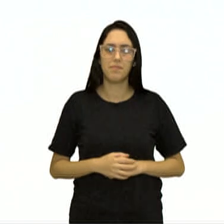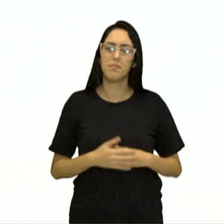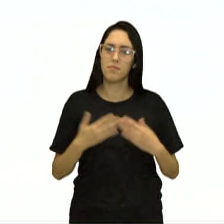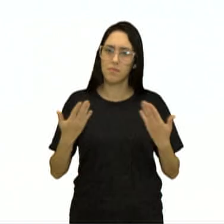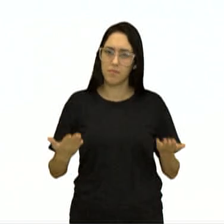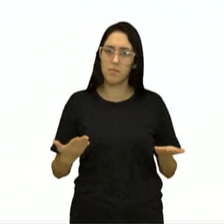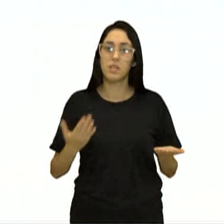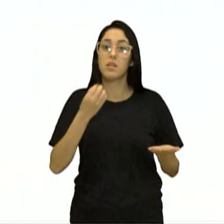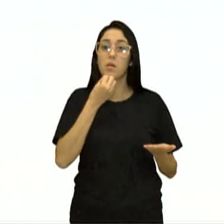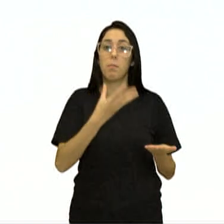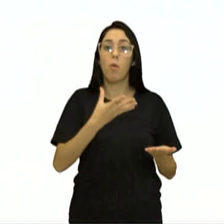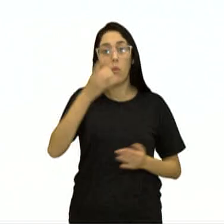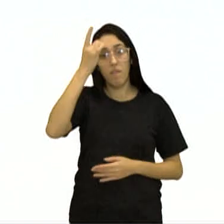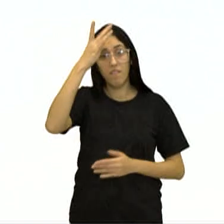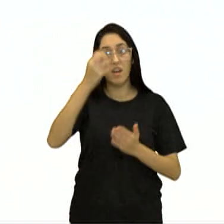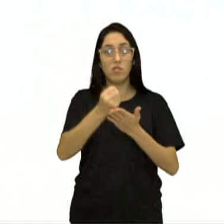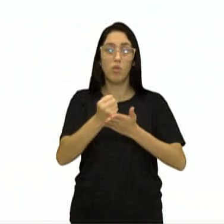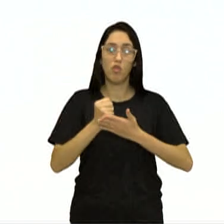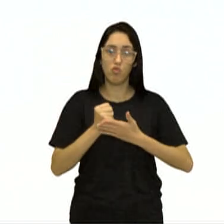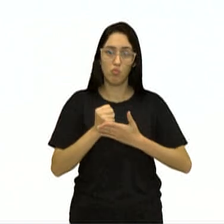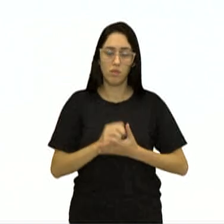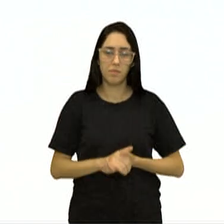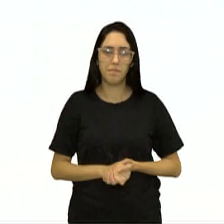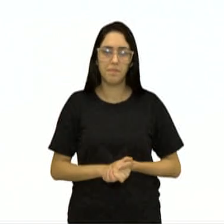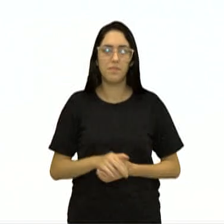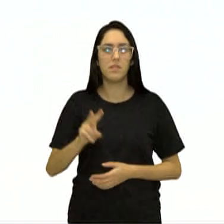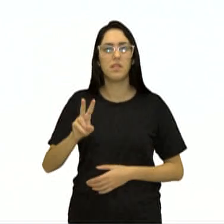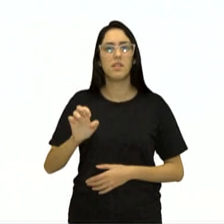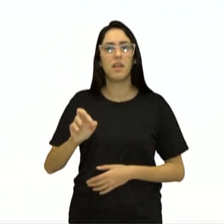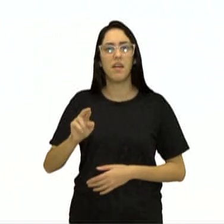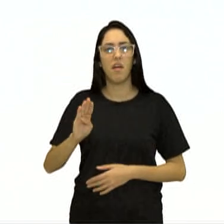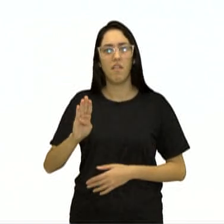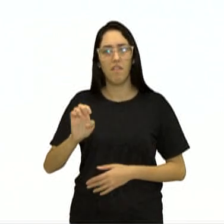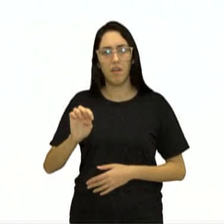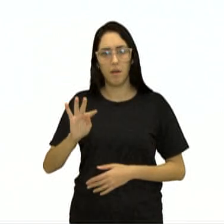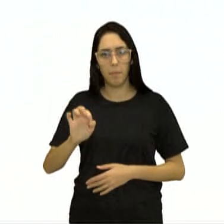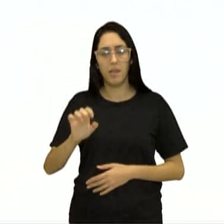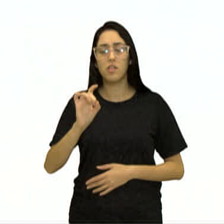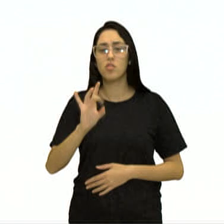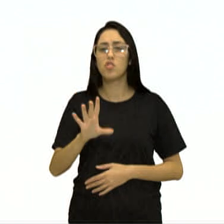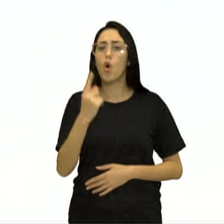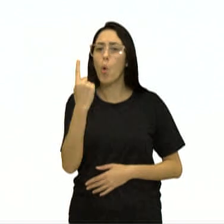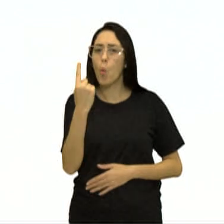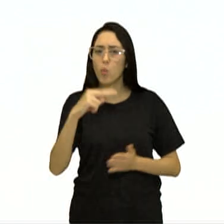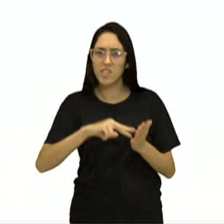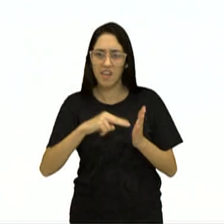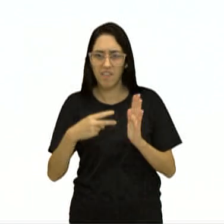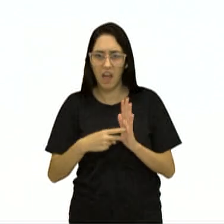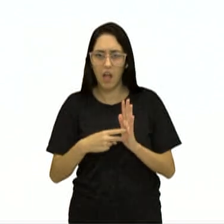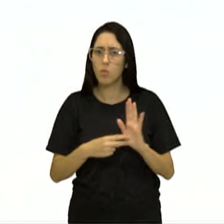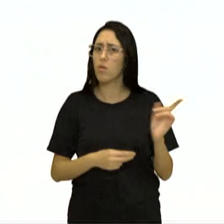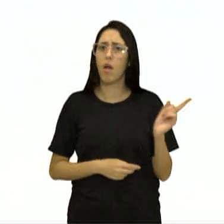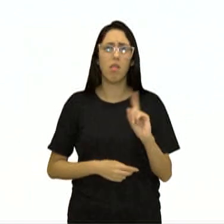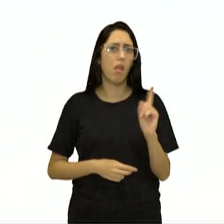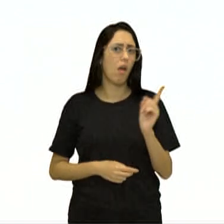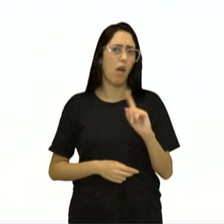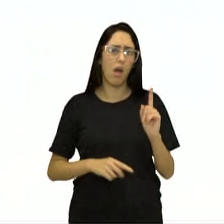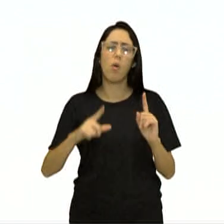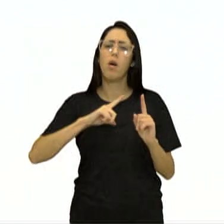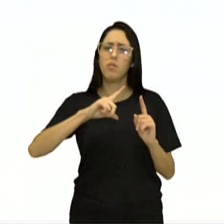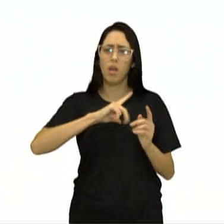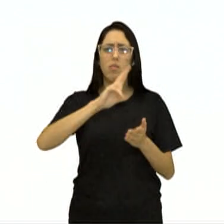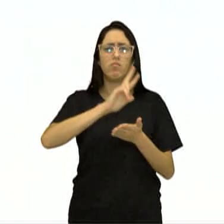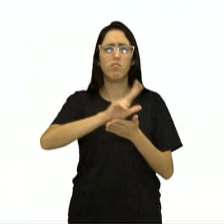para facilitar a minha busca. Os verbetes trazem apenas um significado da palavra? Não! Não, traz mais